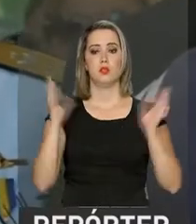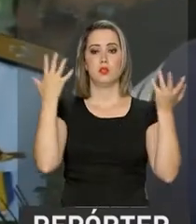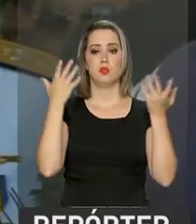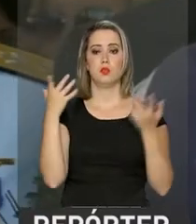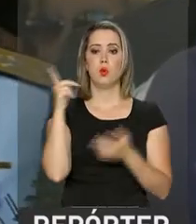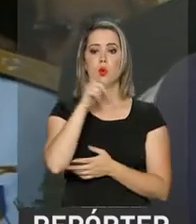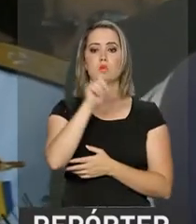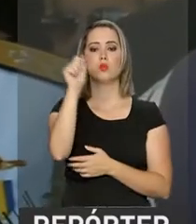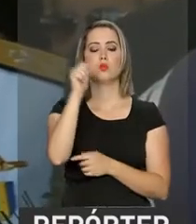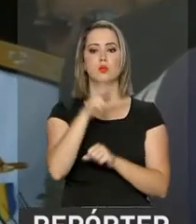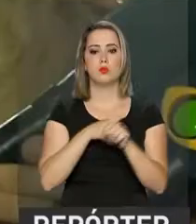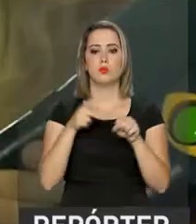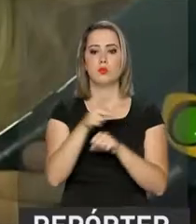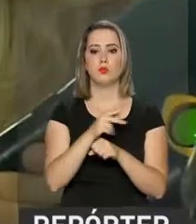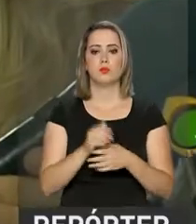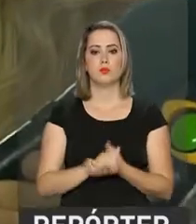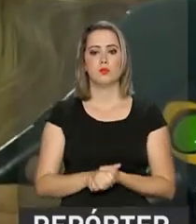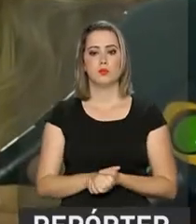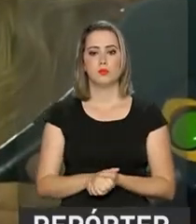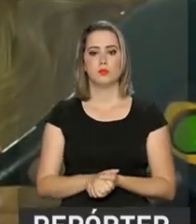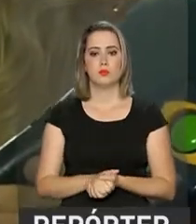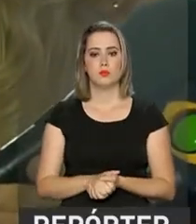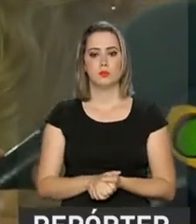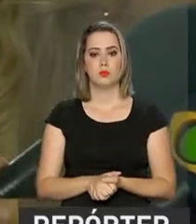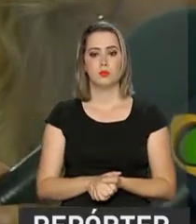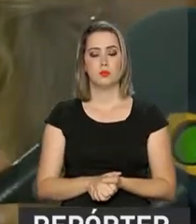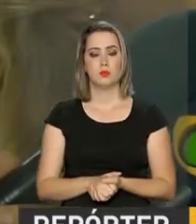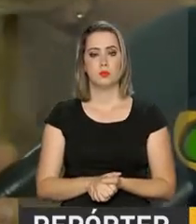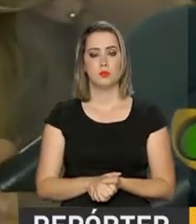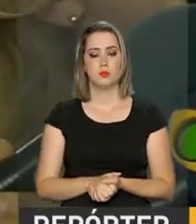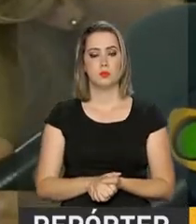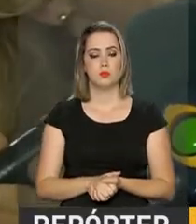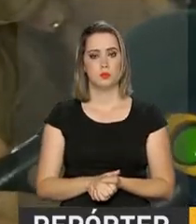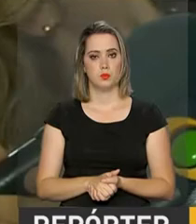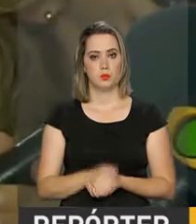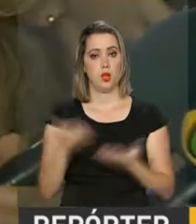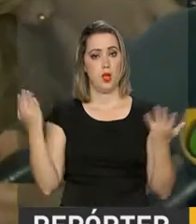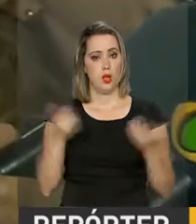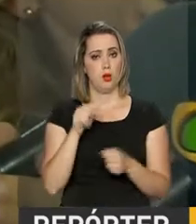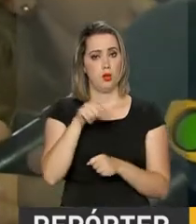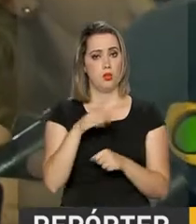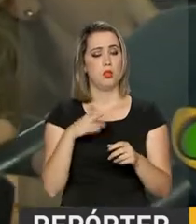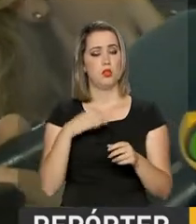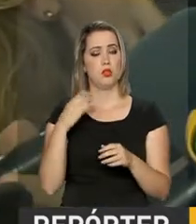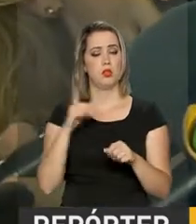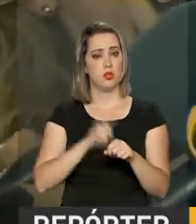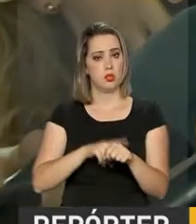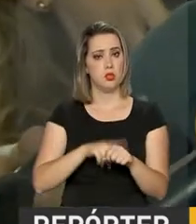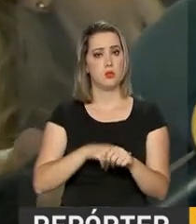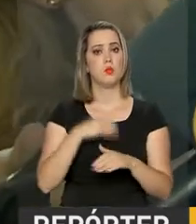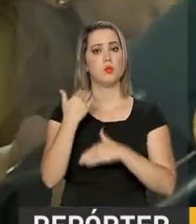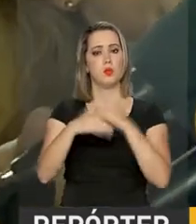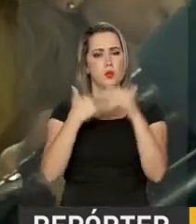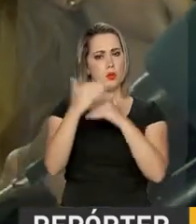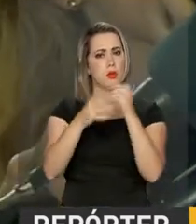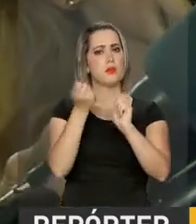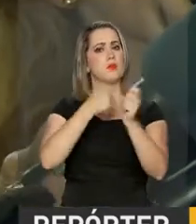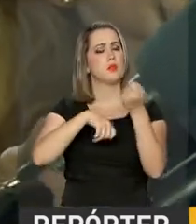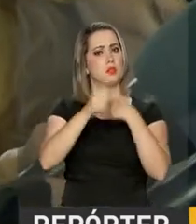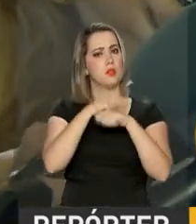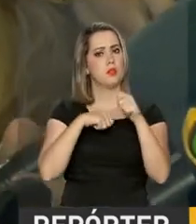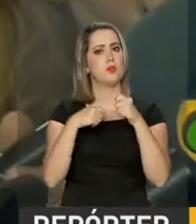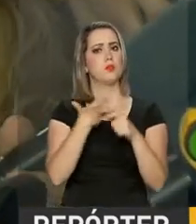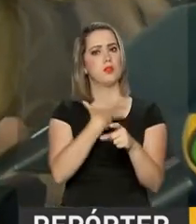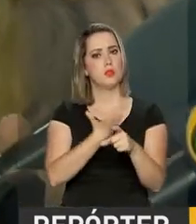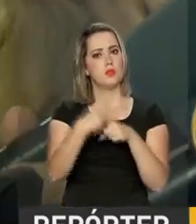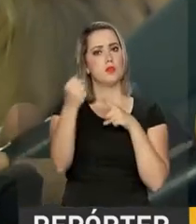as conquistas do país. Neste momento, principalmente, que o Brasil está recuperando, que a sua economia começa a crescer, estamos saindo da